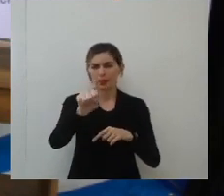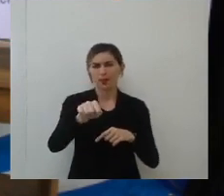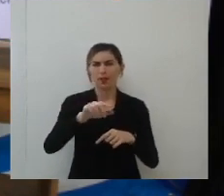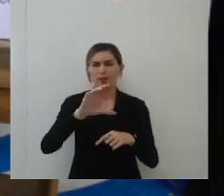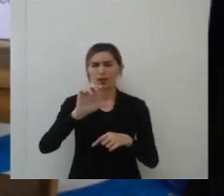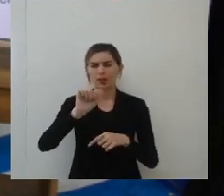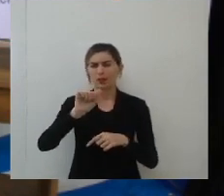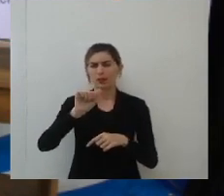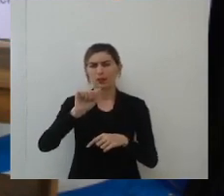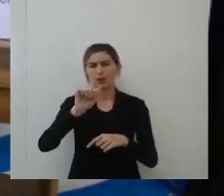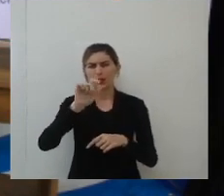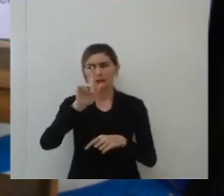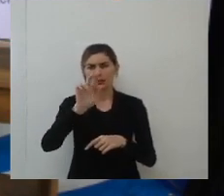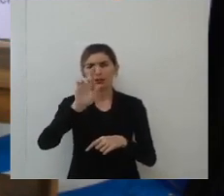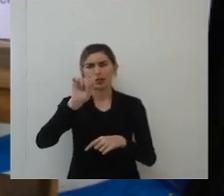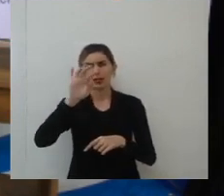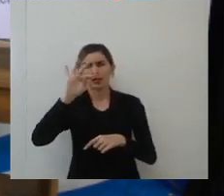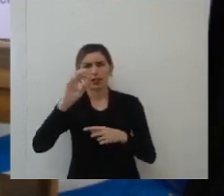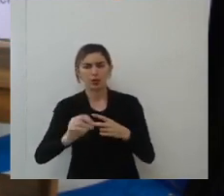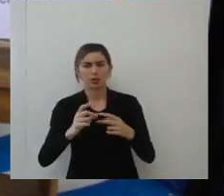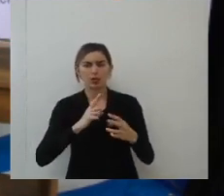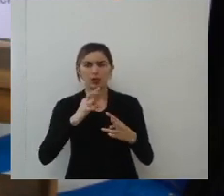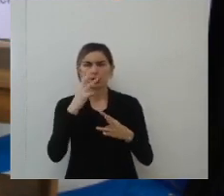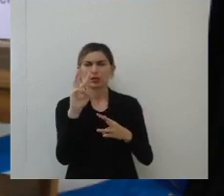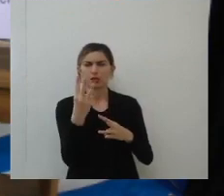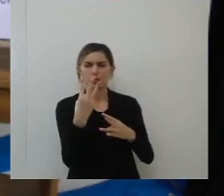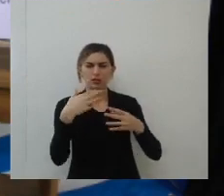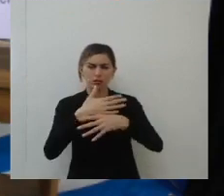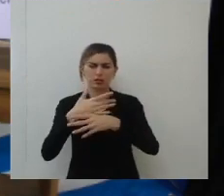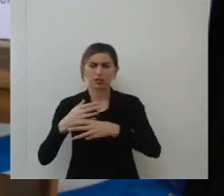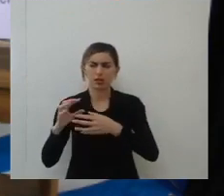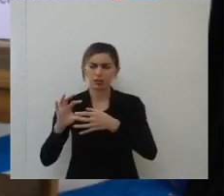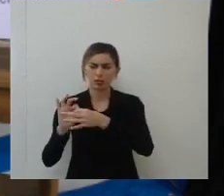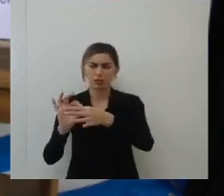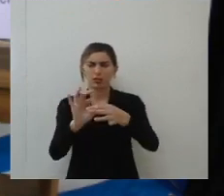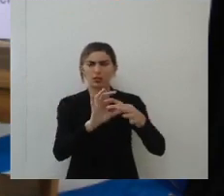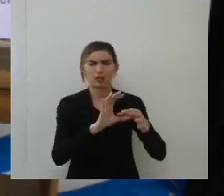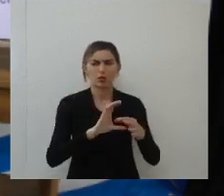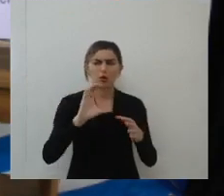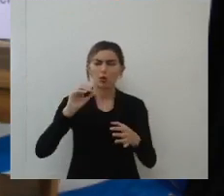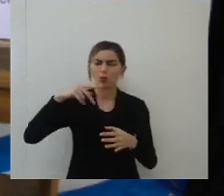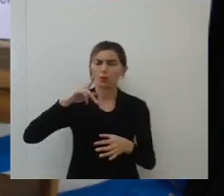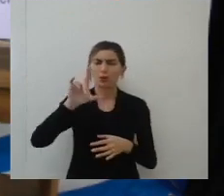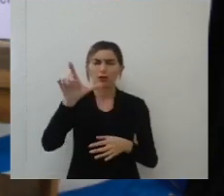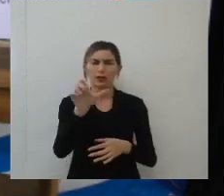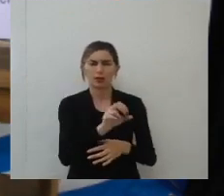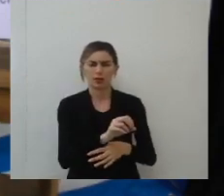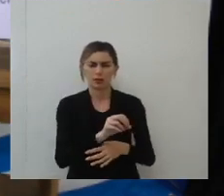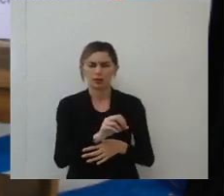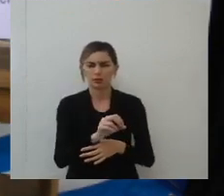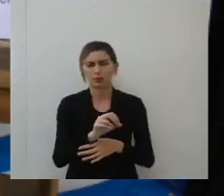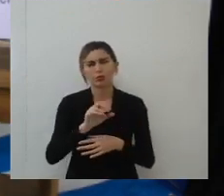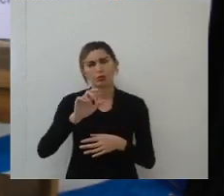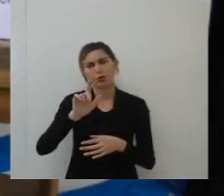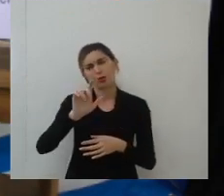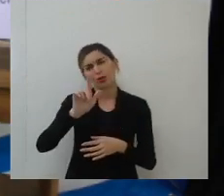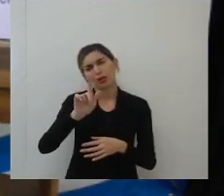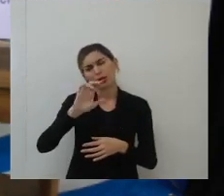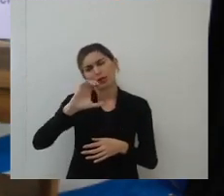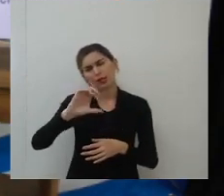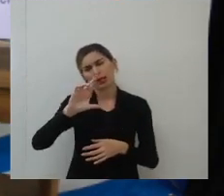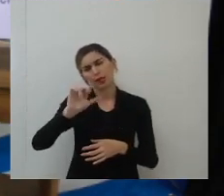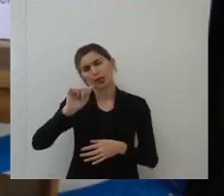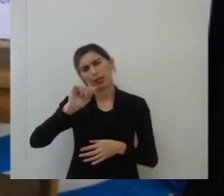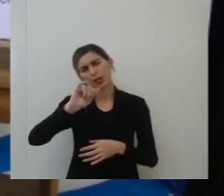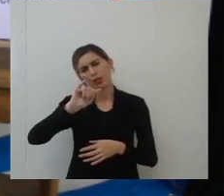do Crato, existem 3 cidades ligadas, chamadas de Complexo de Crajubá,